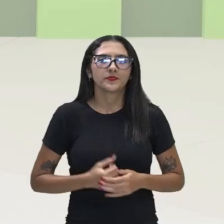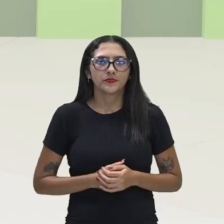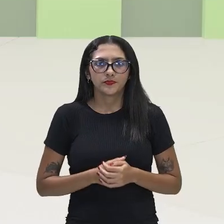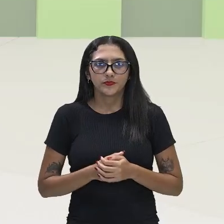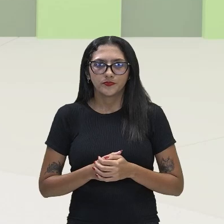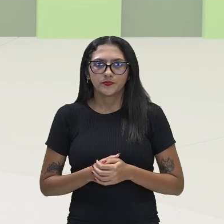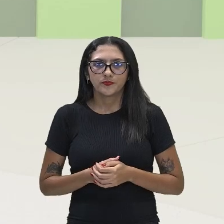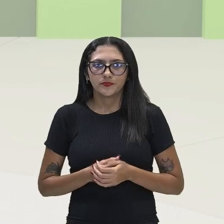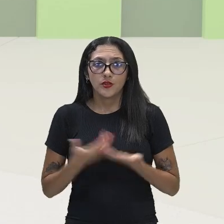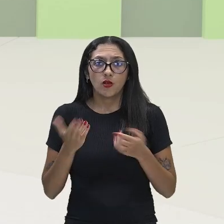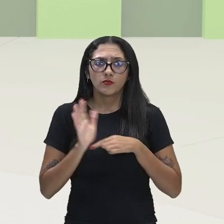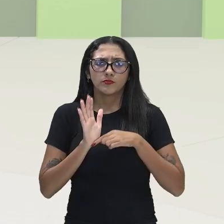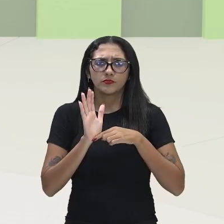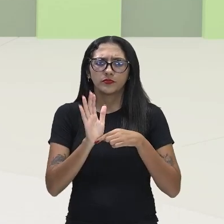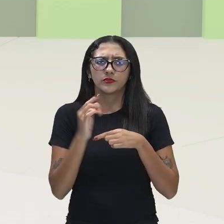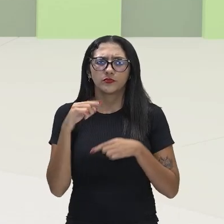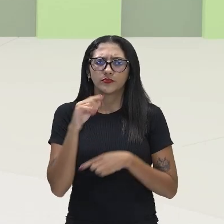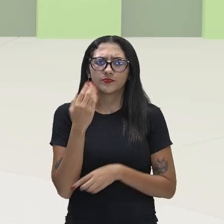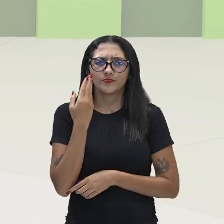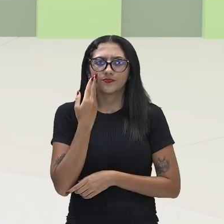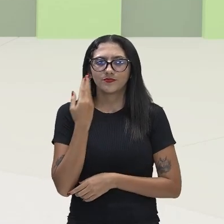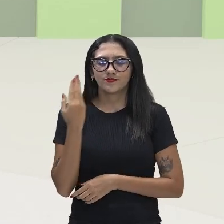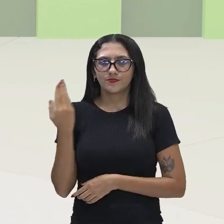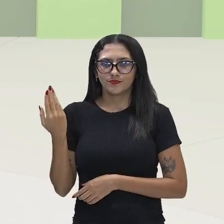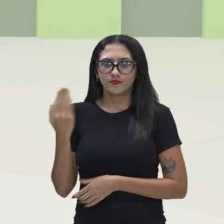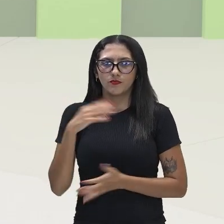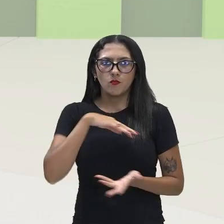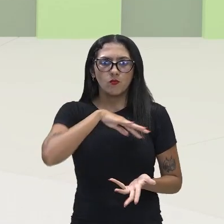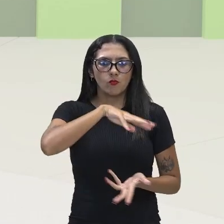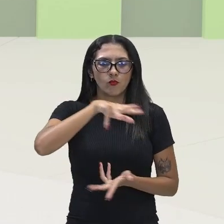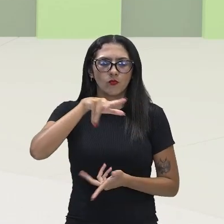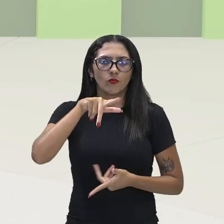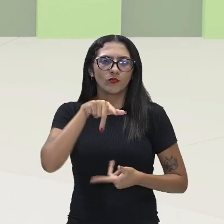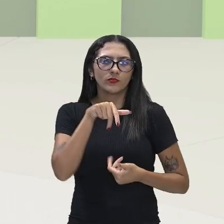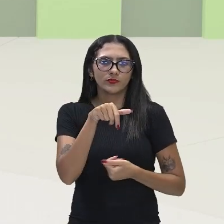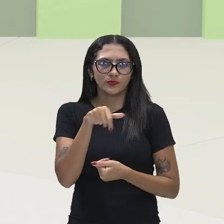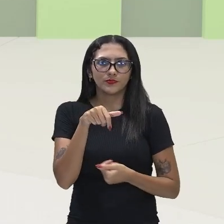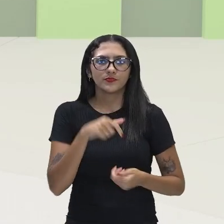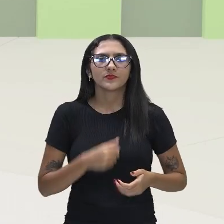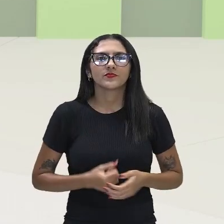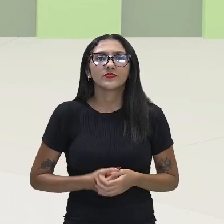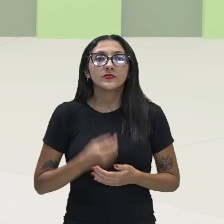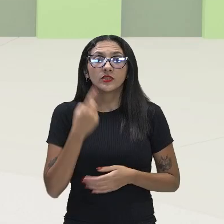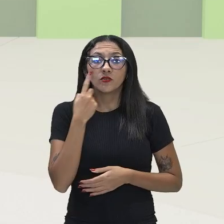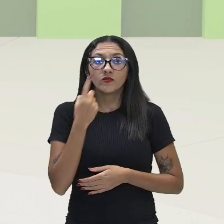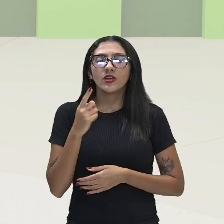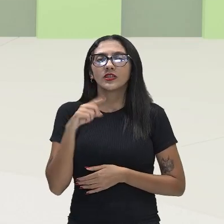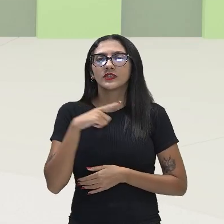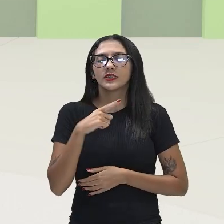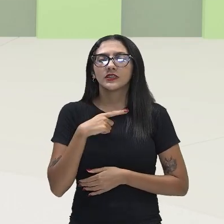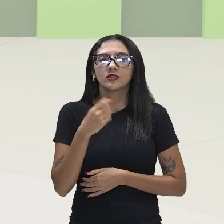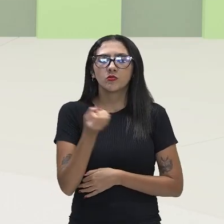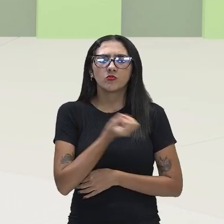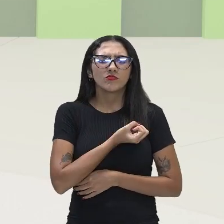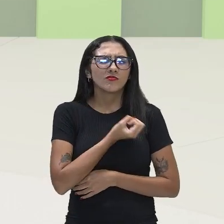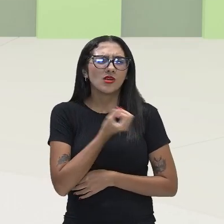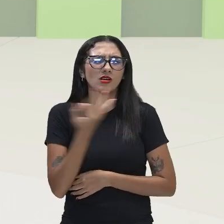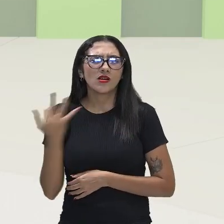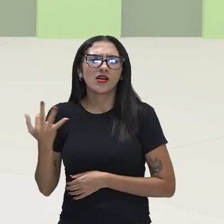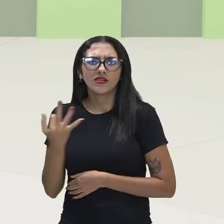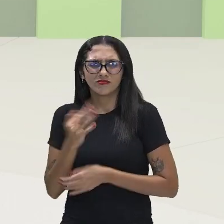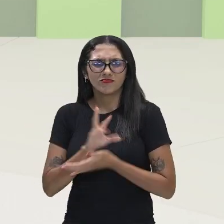nós temos aqui, ó, um globo terrestre e vejam que essa quantidade aí de